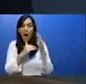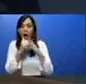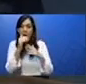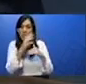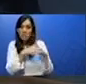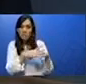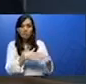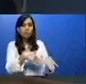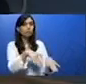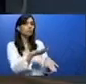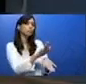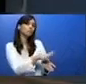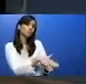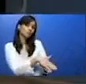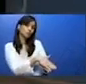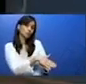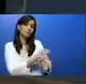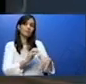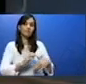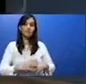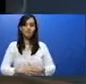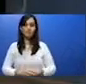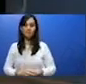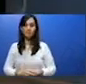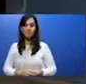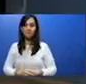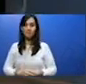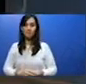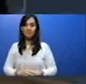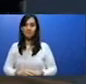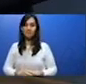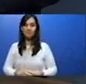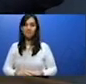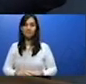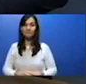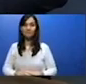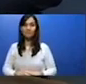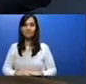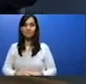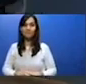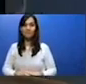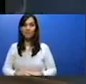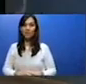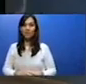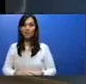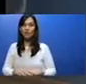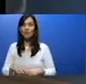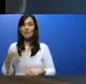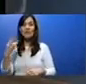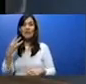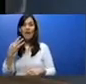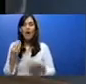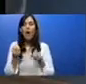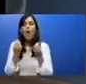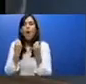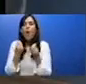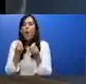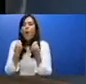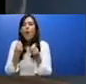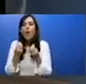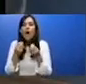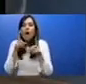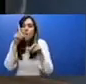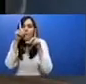a outra. Ela está com uma mão apoiada sobre a outra. É a posição dela. E como que é, 3, como